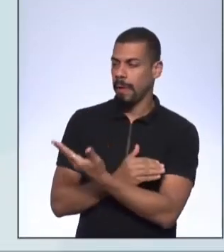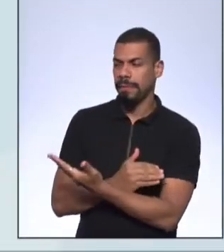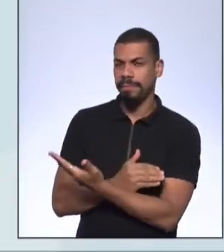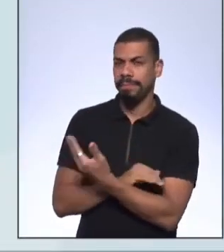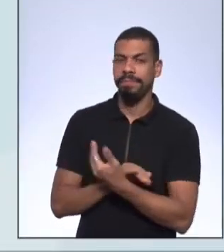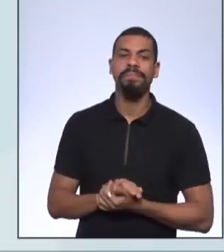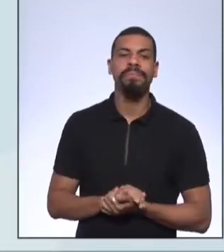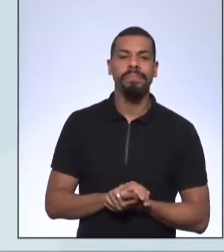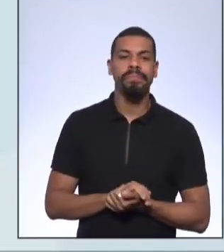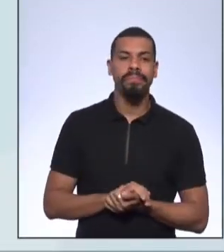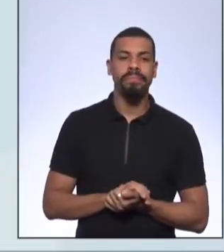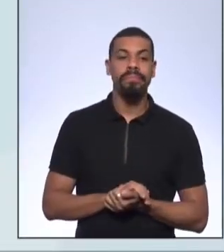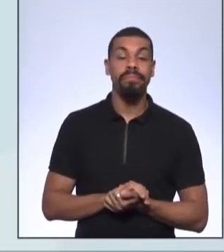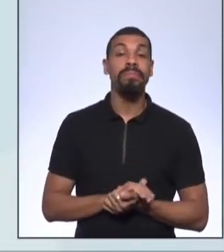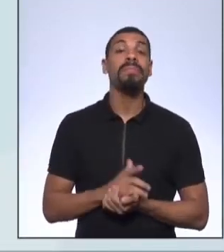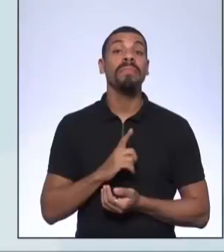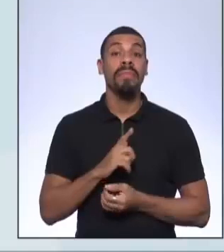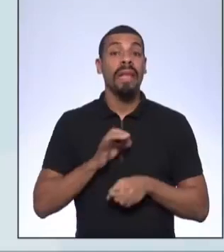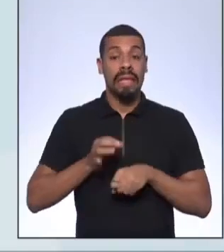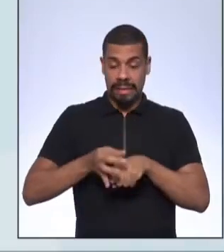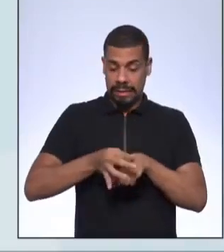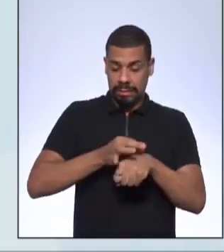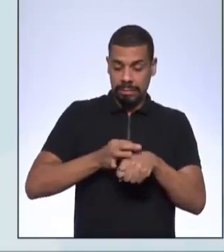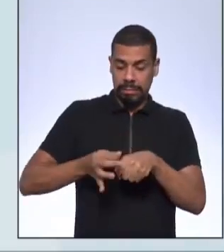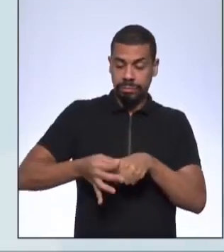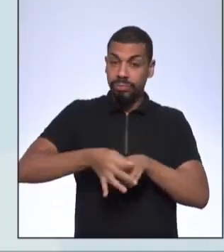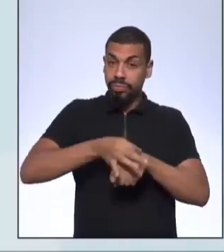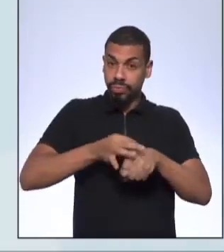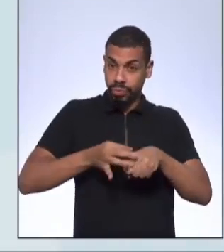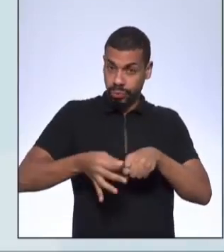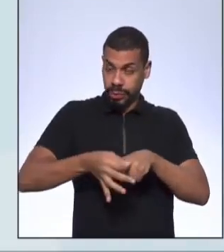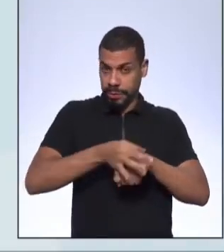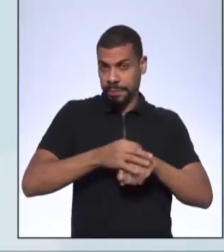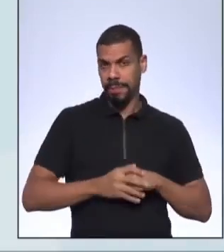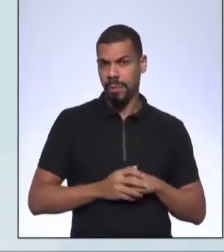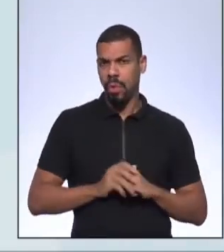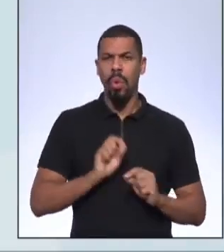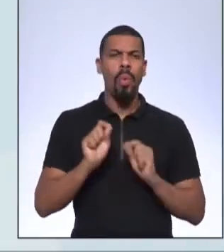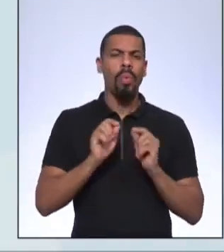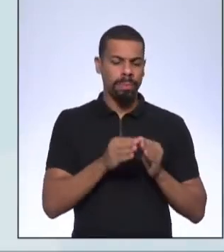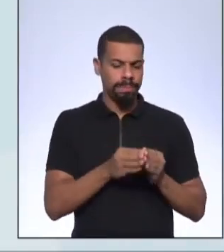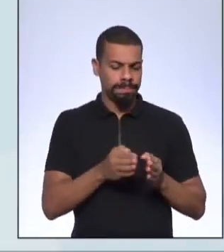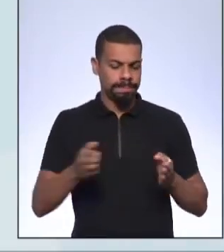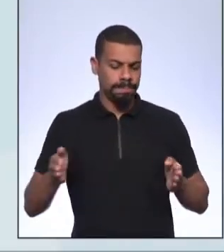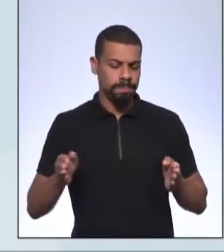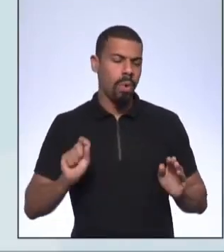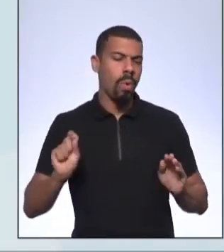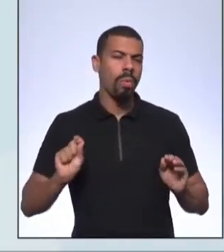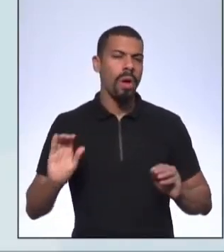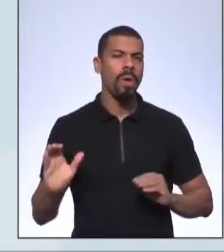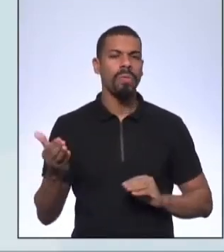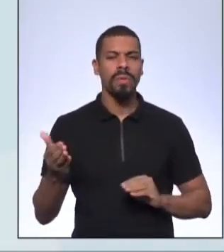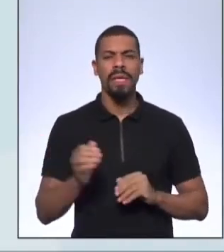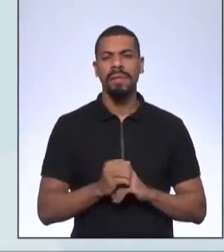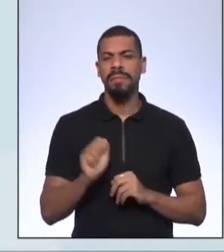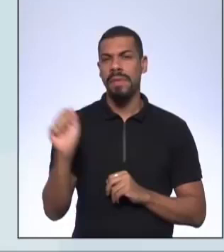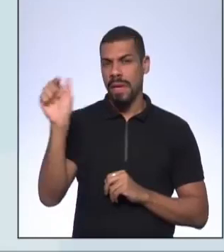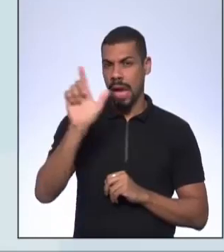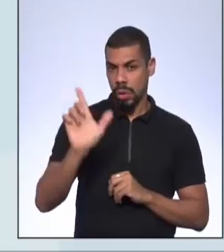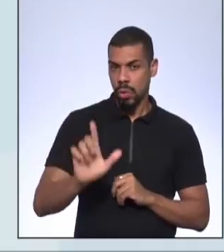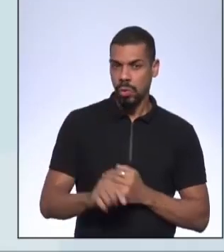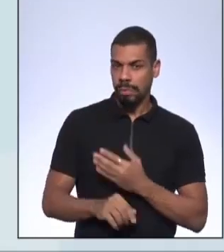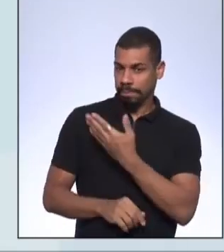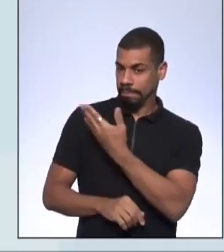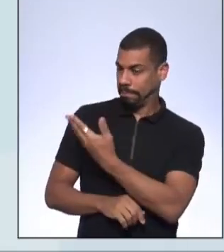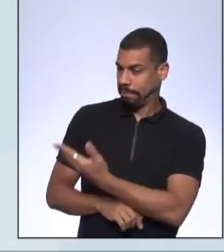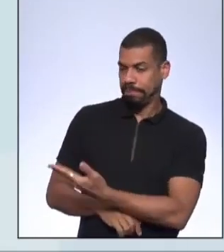Nas células eu tenho um período de intérfase e o período de mitose. O período de intérfase, ela tem aí em azulzinho, ó, ele pode